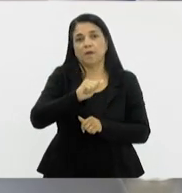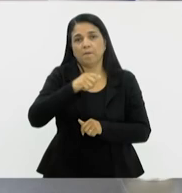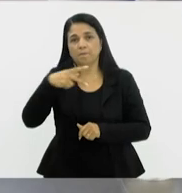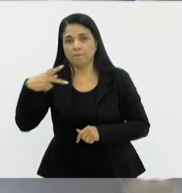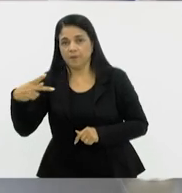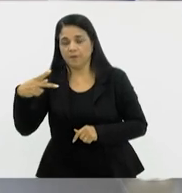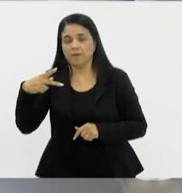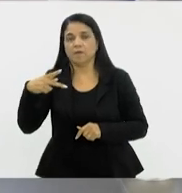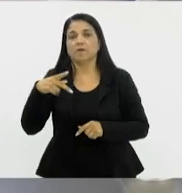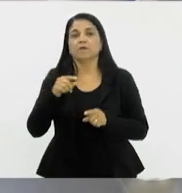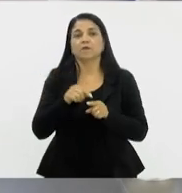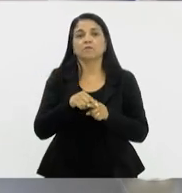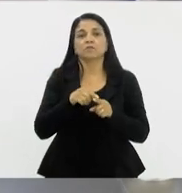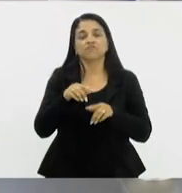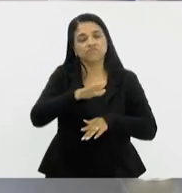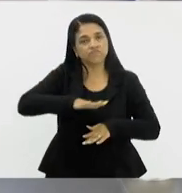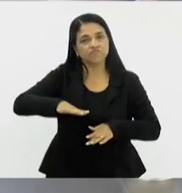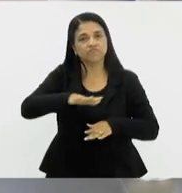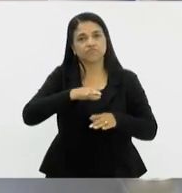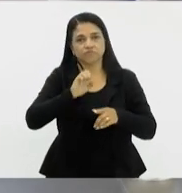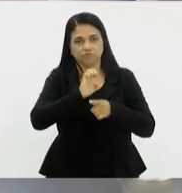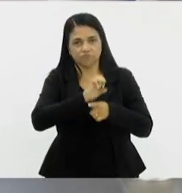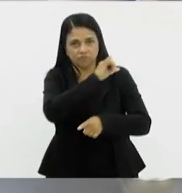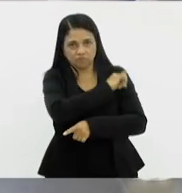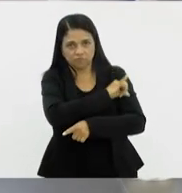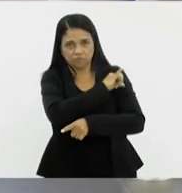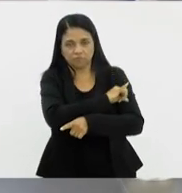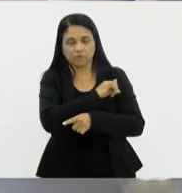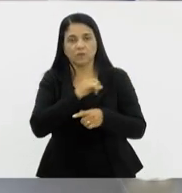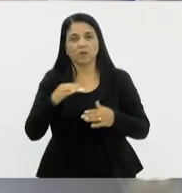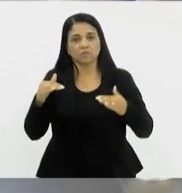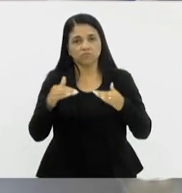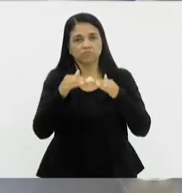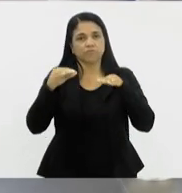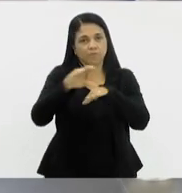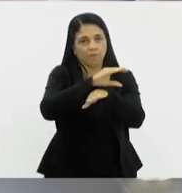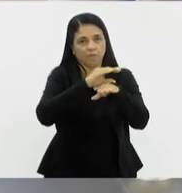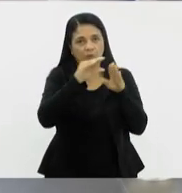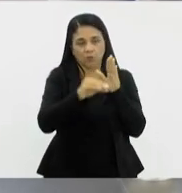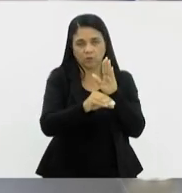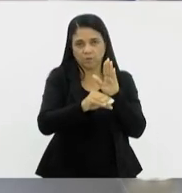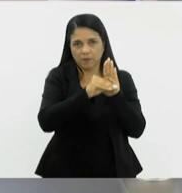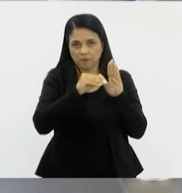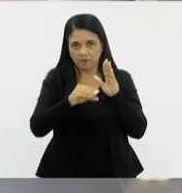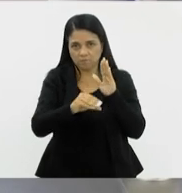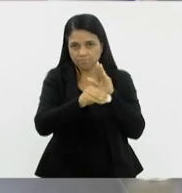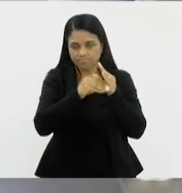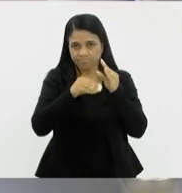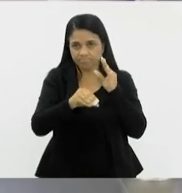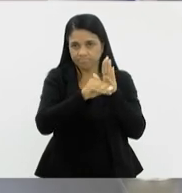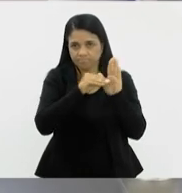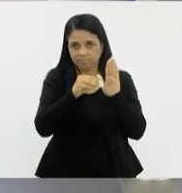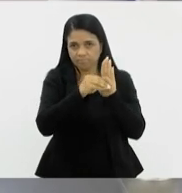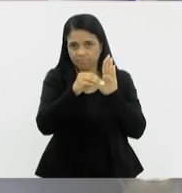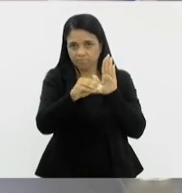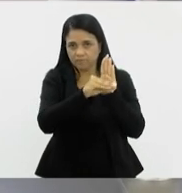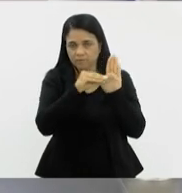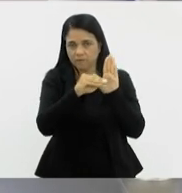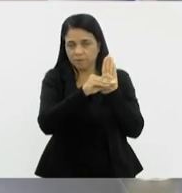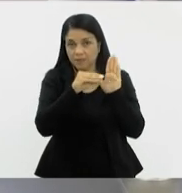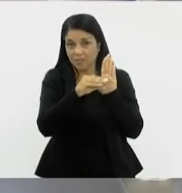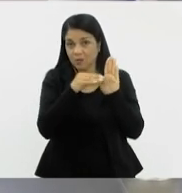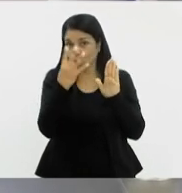em funcionamento no Estado do Rio de Janeiro. Parecer é pela constitucionalidade com emendas. São 4